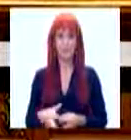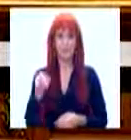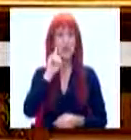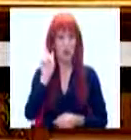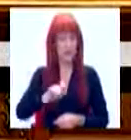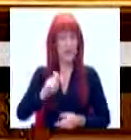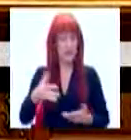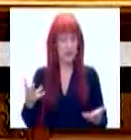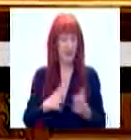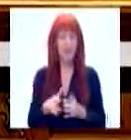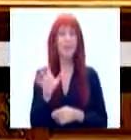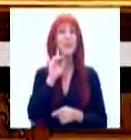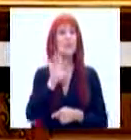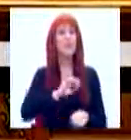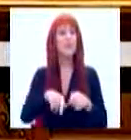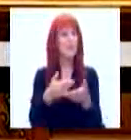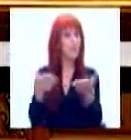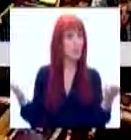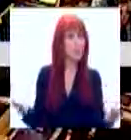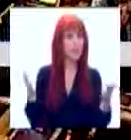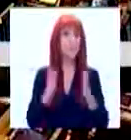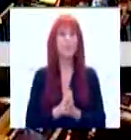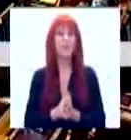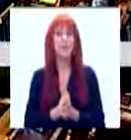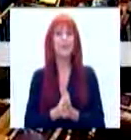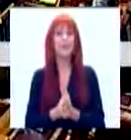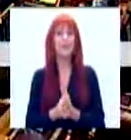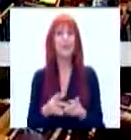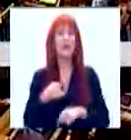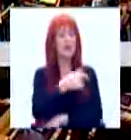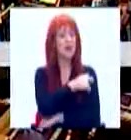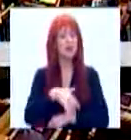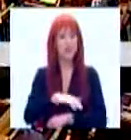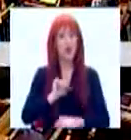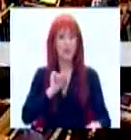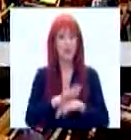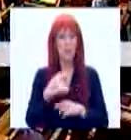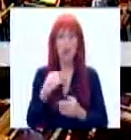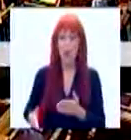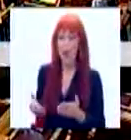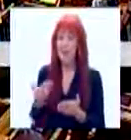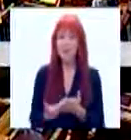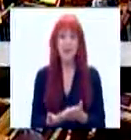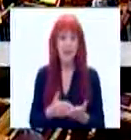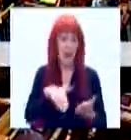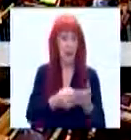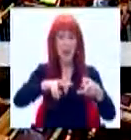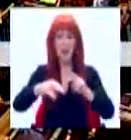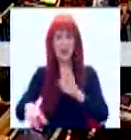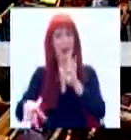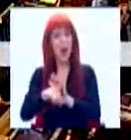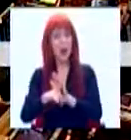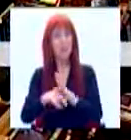Senhora Presidente, senhoras e senhores deputados, em nome da área do mar, venho apresentar a proposta de alteração